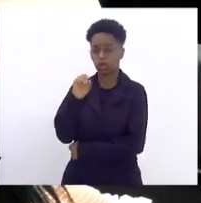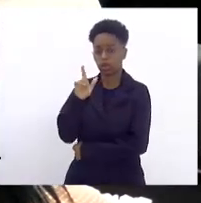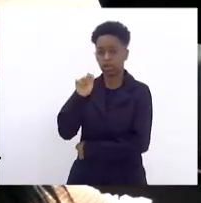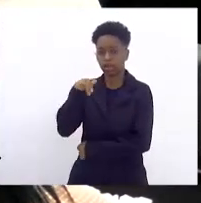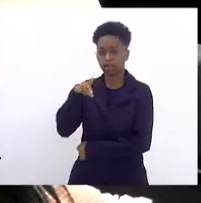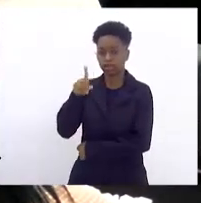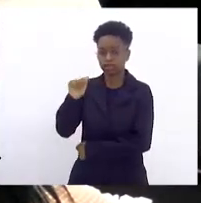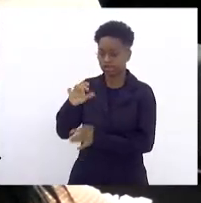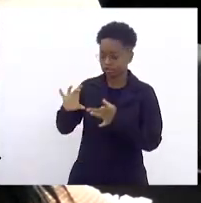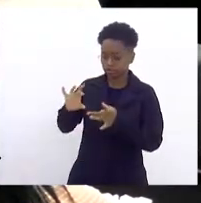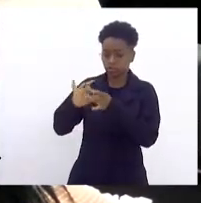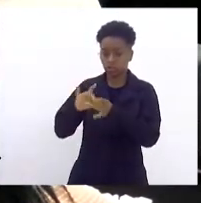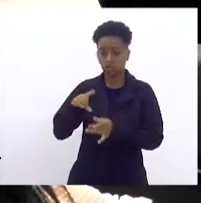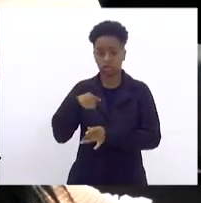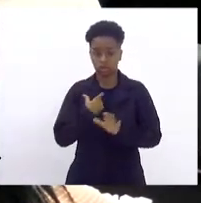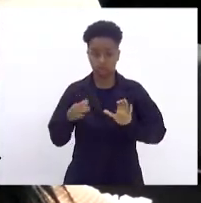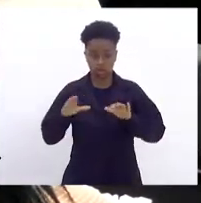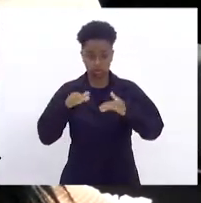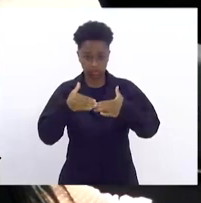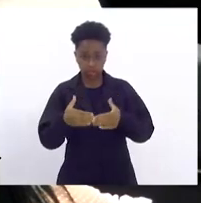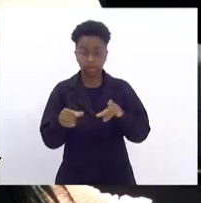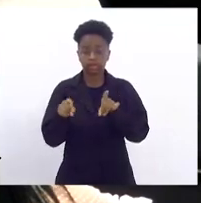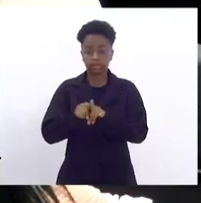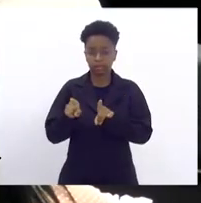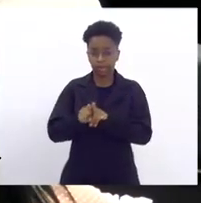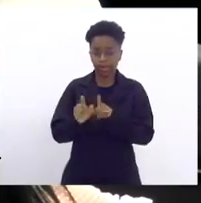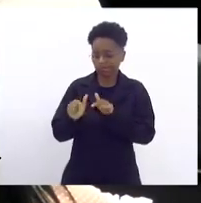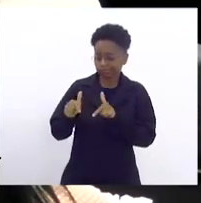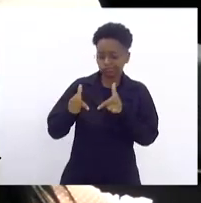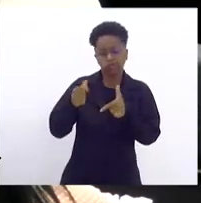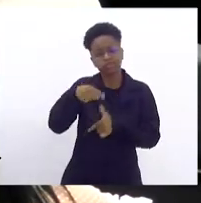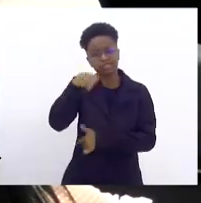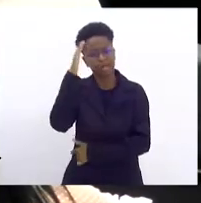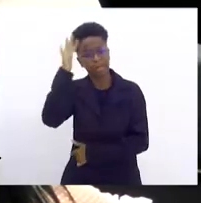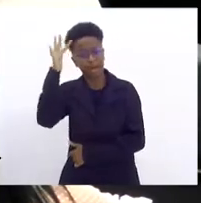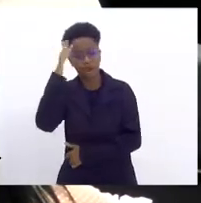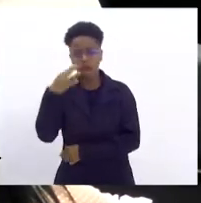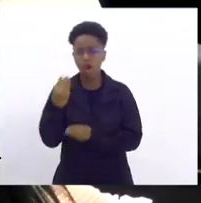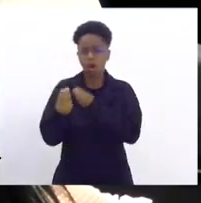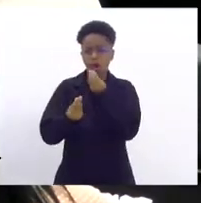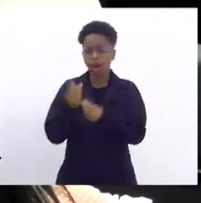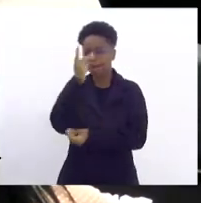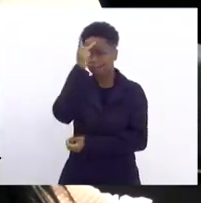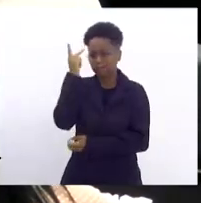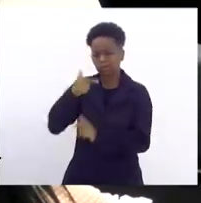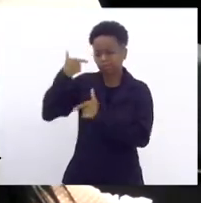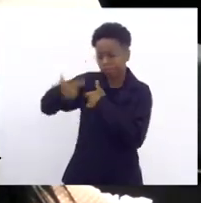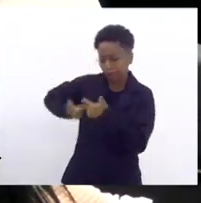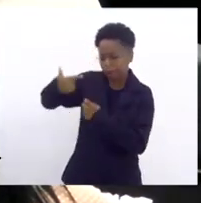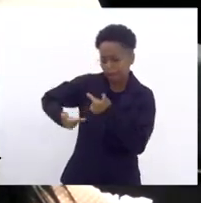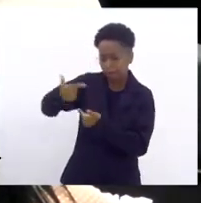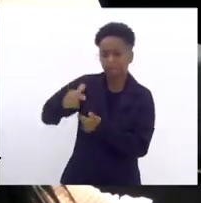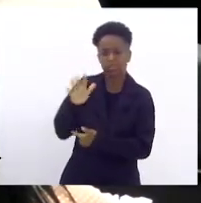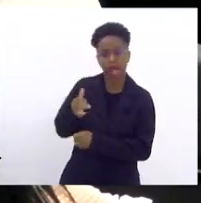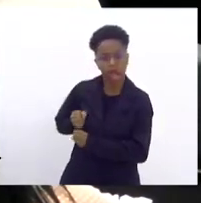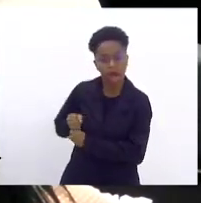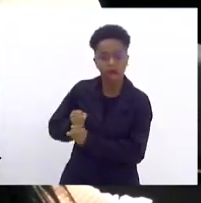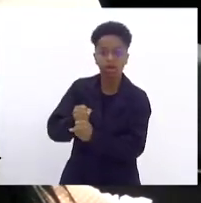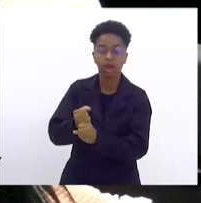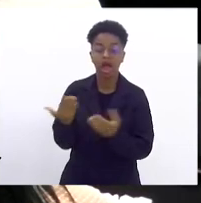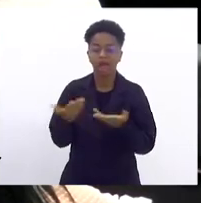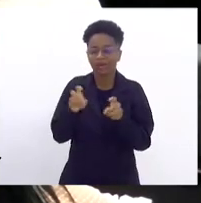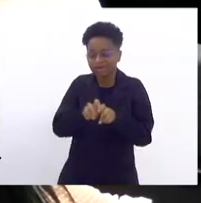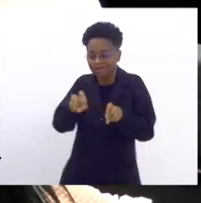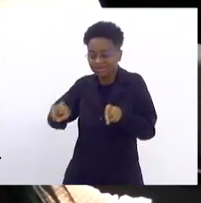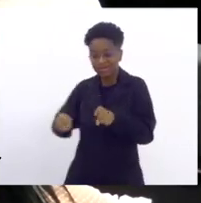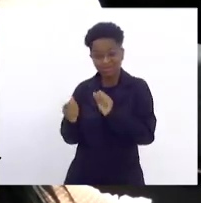no nosso time então vocês imaginam como é ter alguém que trabalhou com atavio leite durante tantos anos hoje estar ao